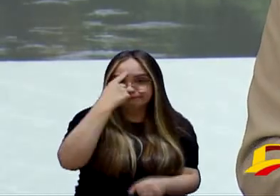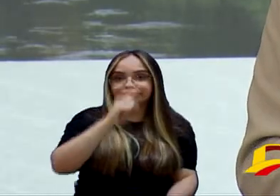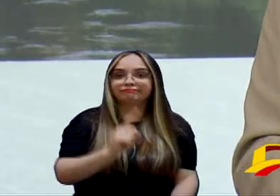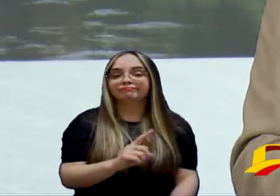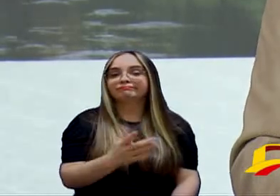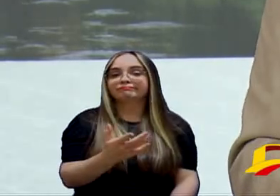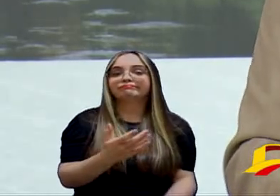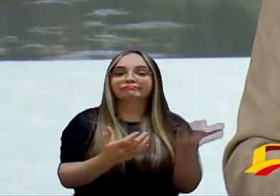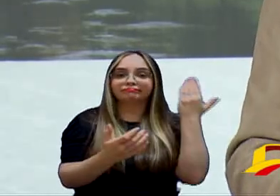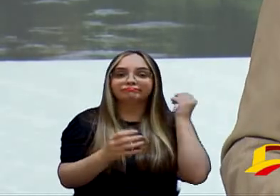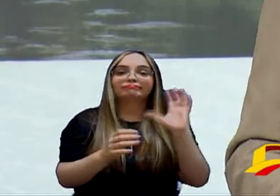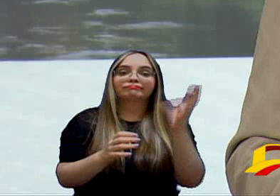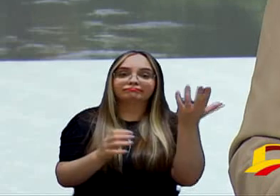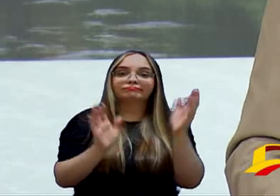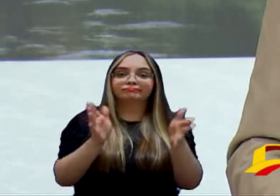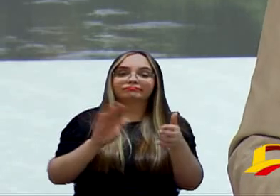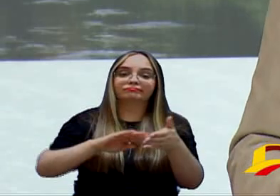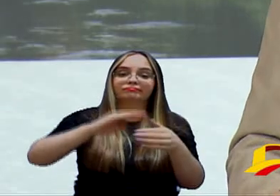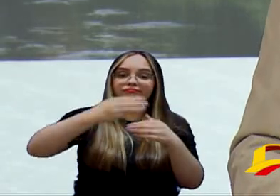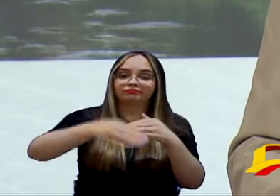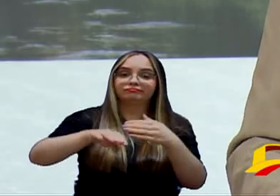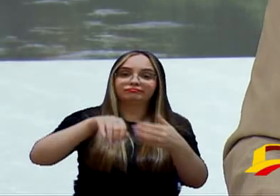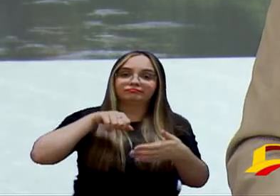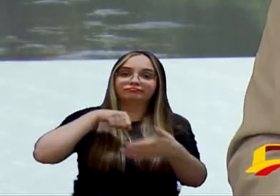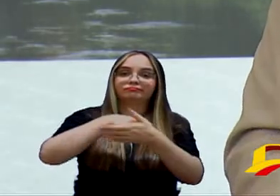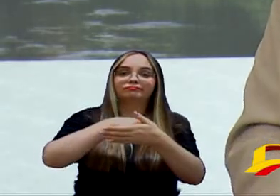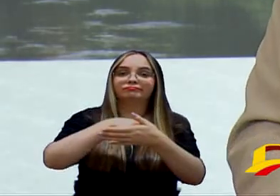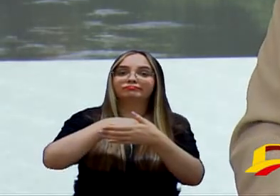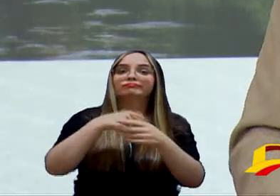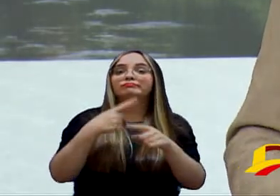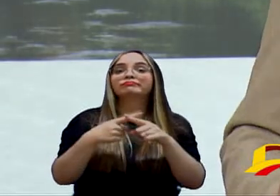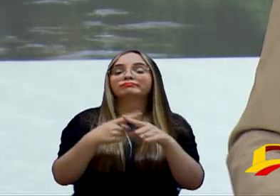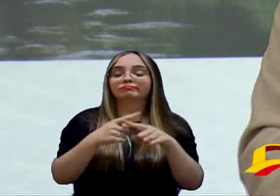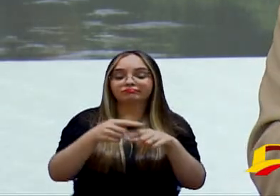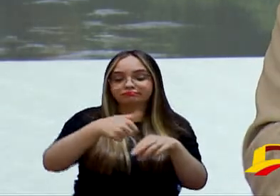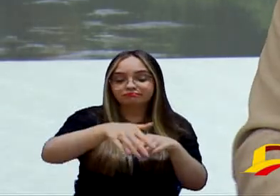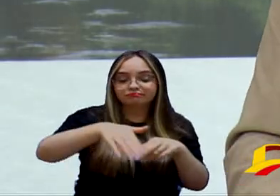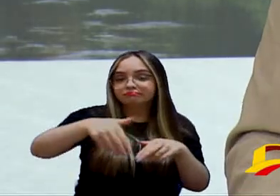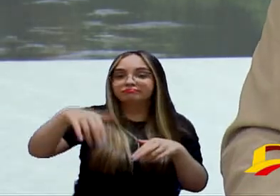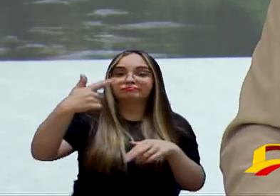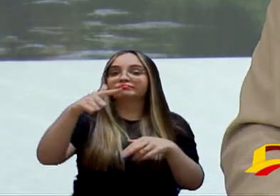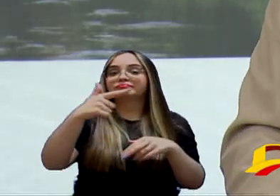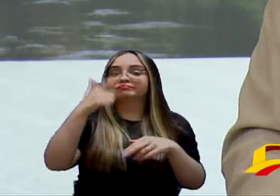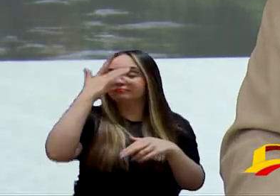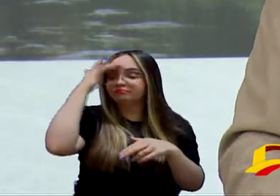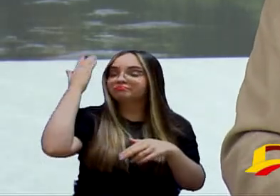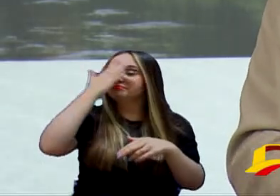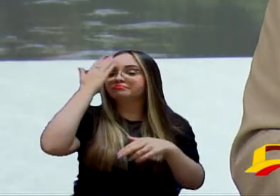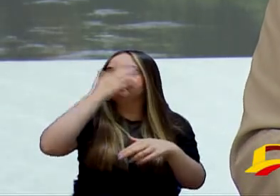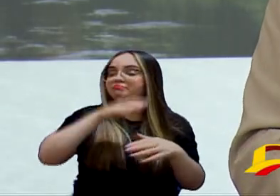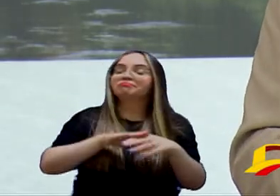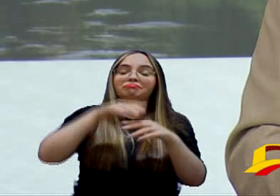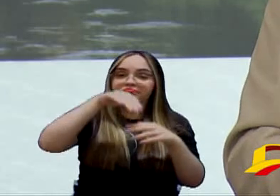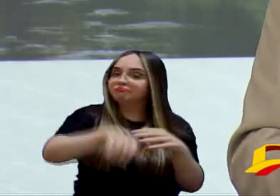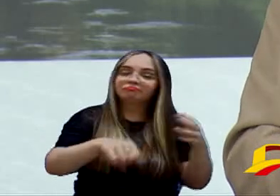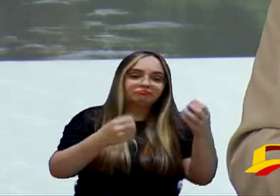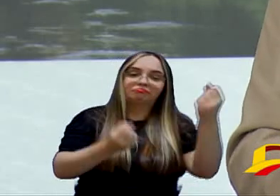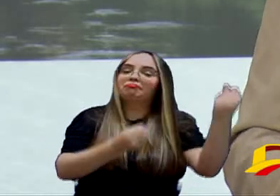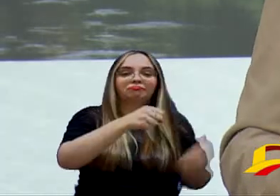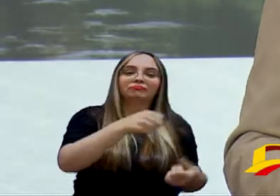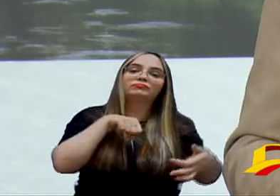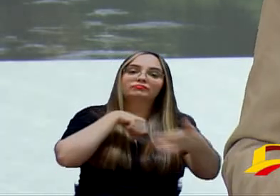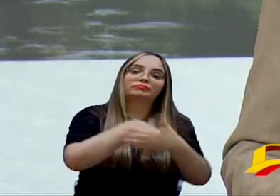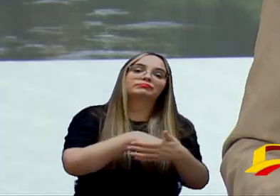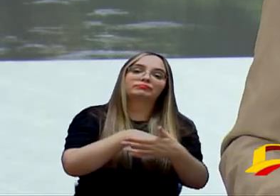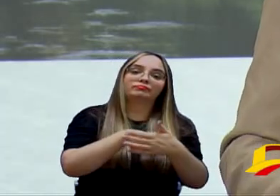a pessoa não viu passou perdeu o controle e bateu num poste ali na Manoel Camargo e Sampaio então assim a ideia é